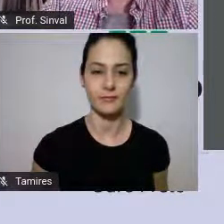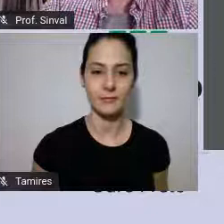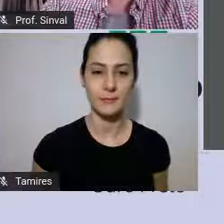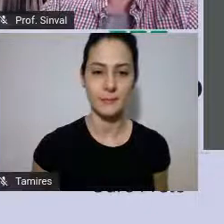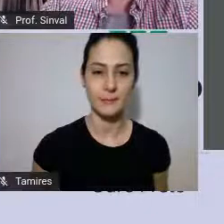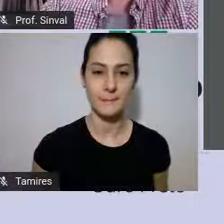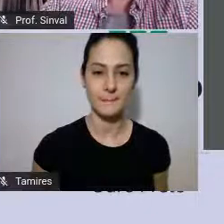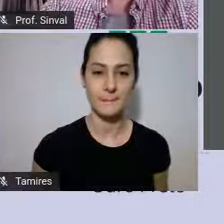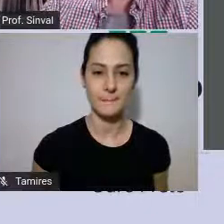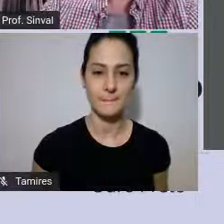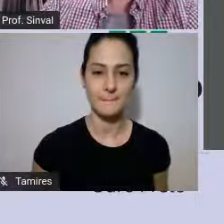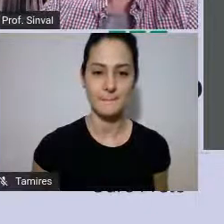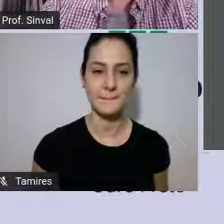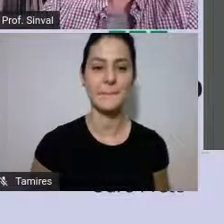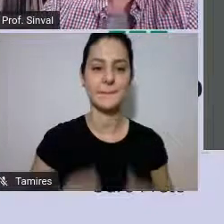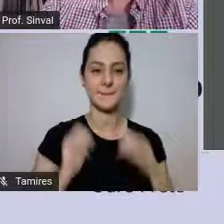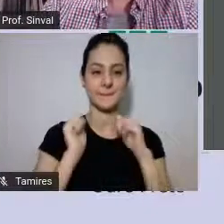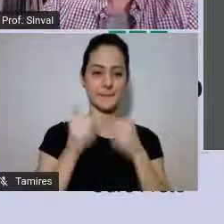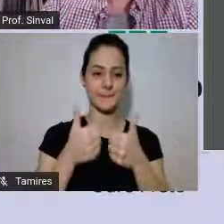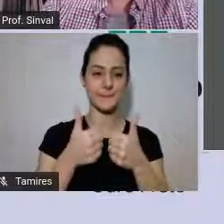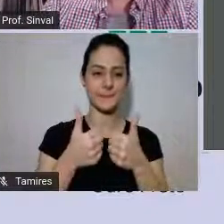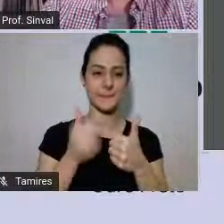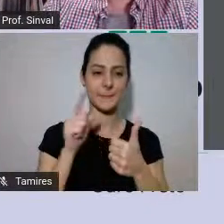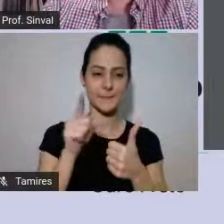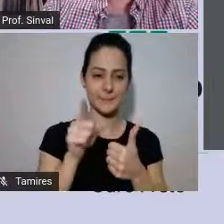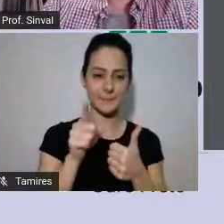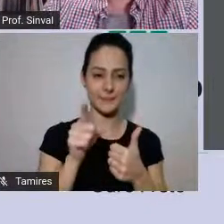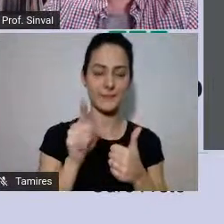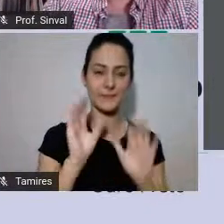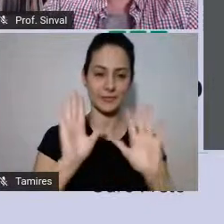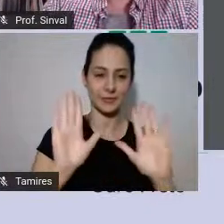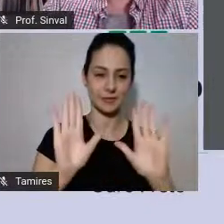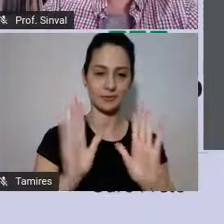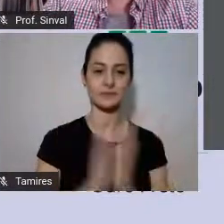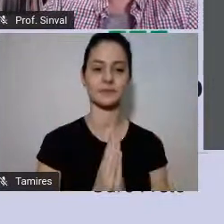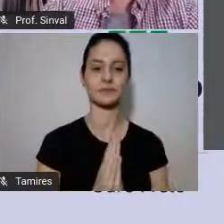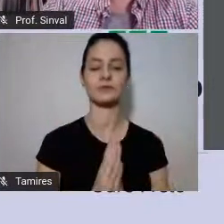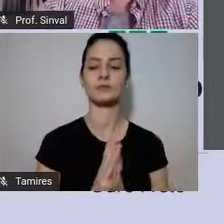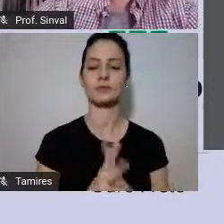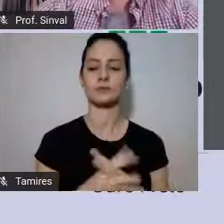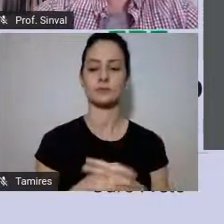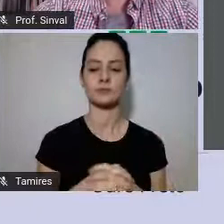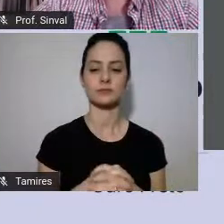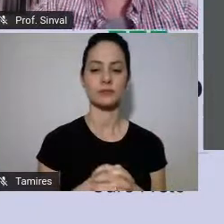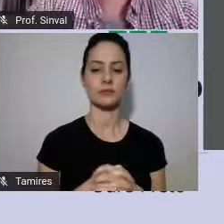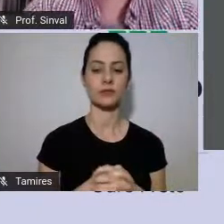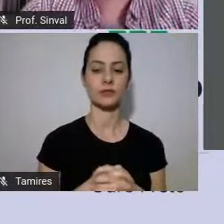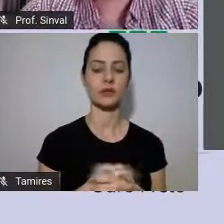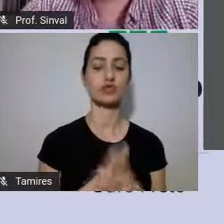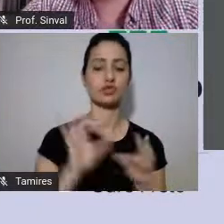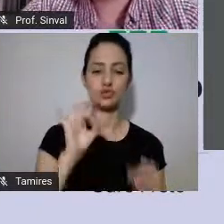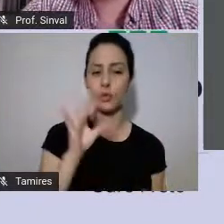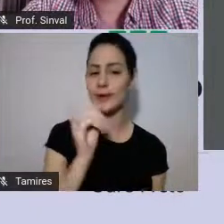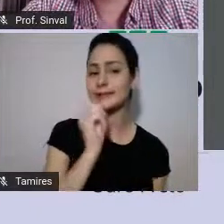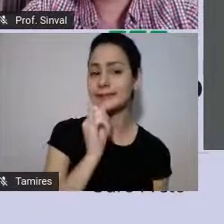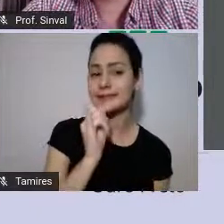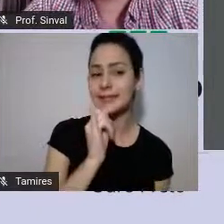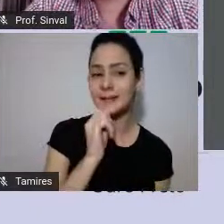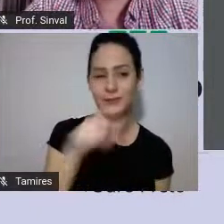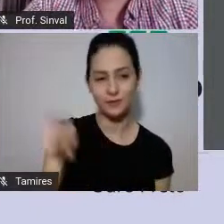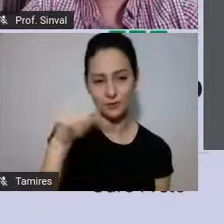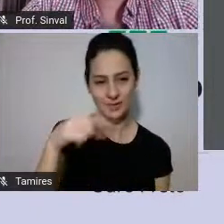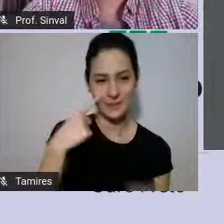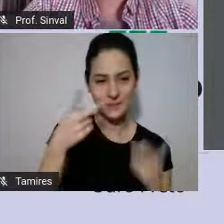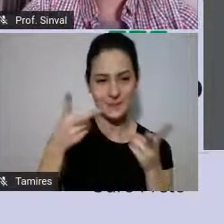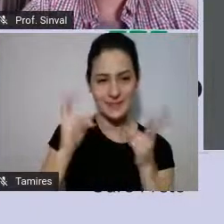Mais. Pronto. Então, pode deixar nesse esse, pronto. Agora, só alguns exemplos para vocês